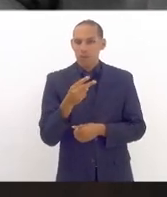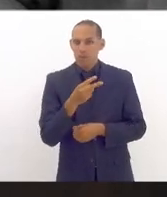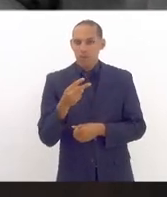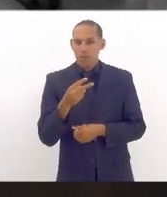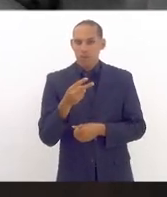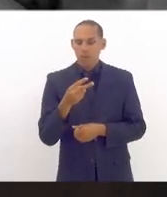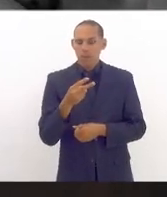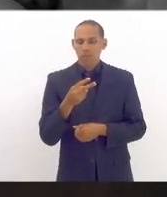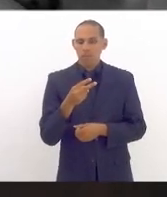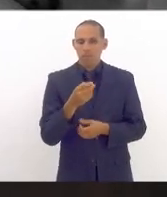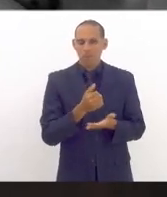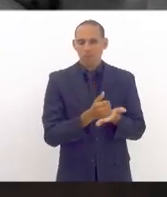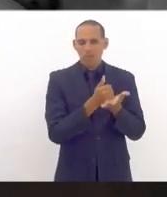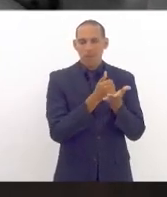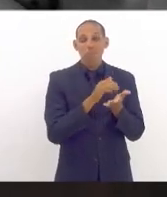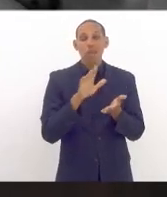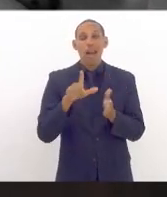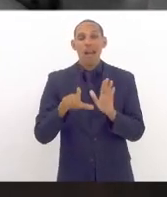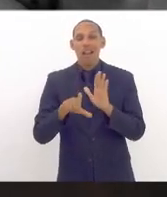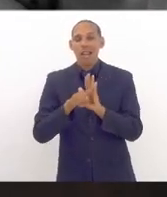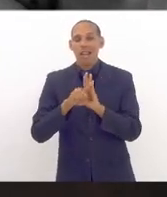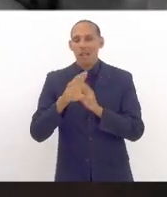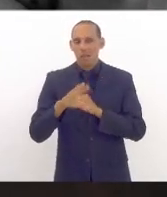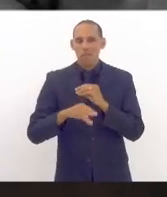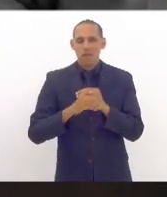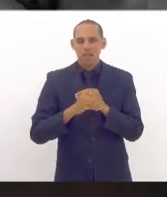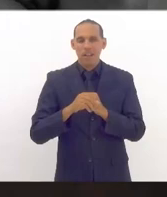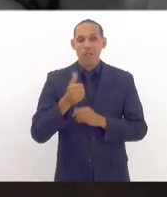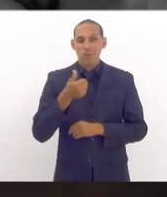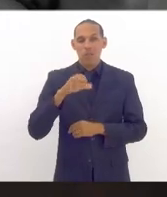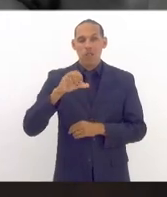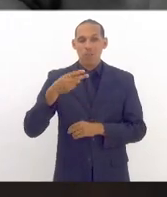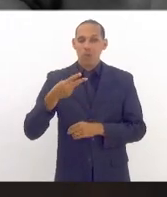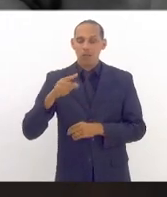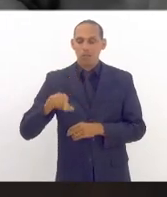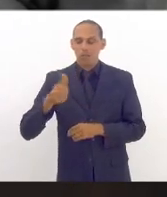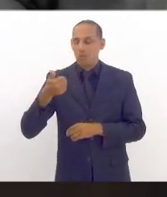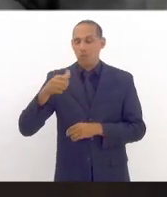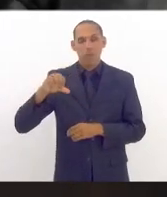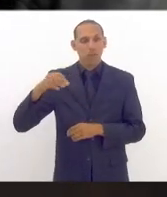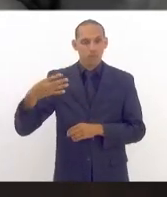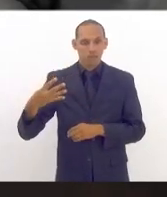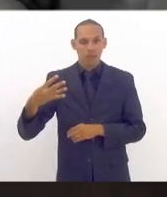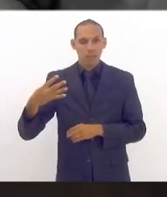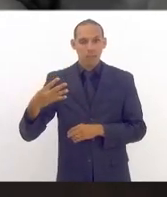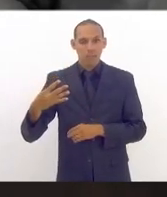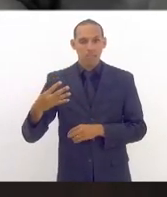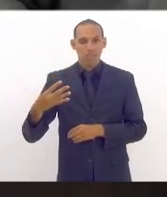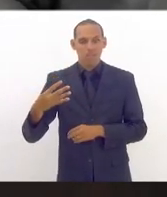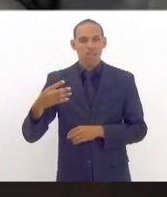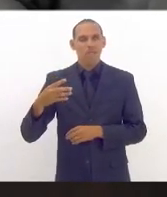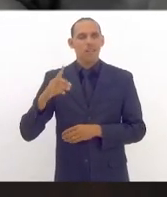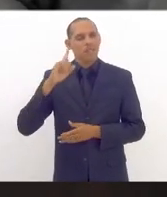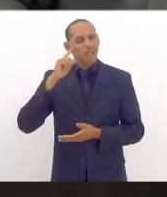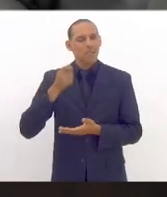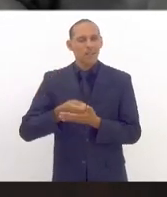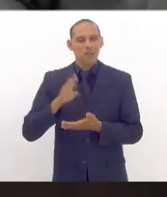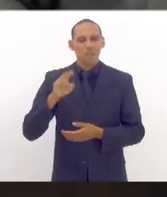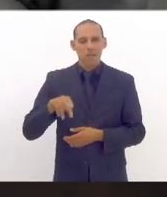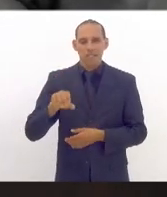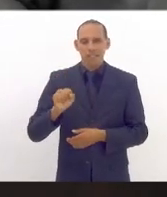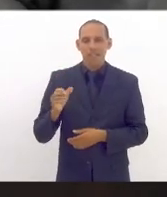aí vem a lei complementar o 92 194 aquela que definiu bem essenciais